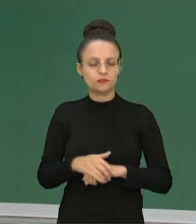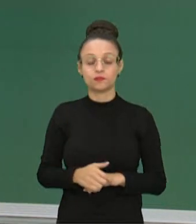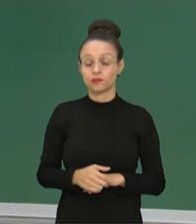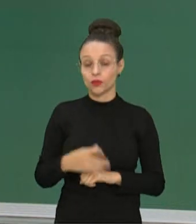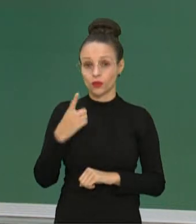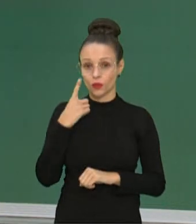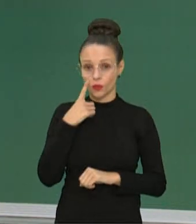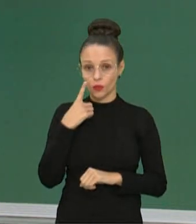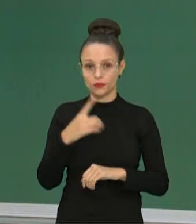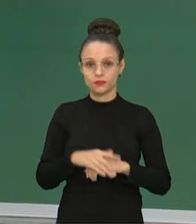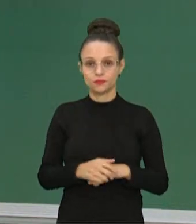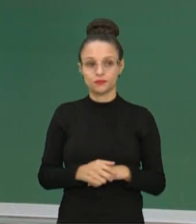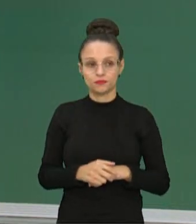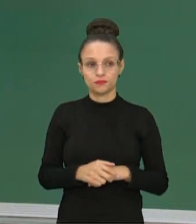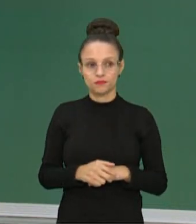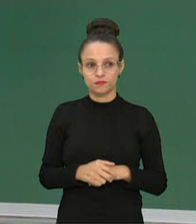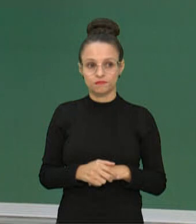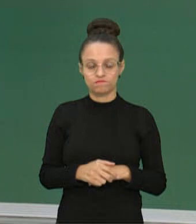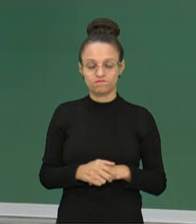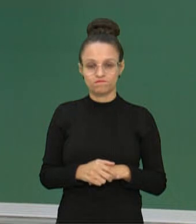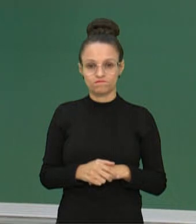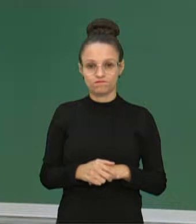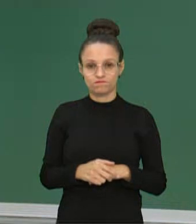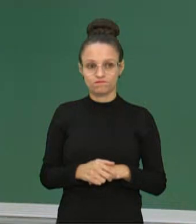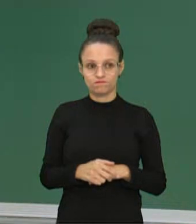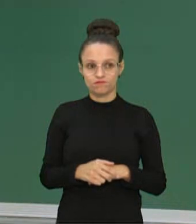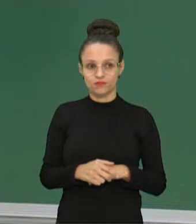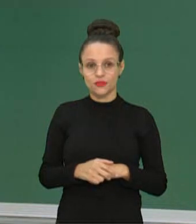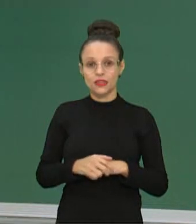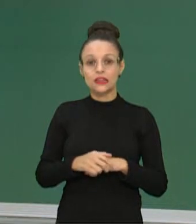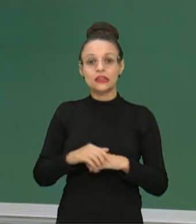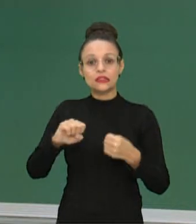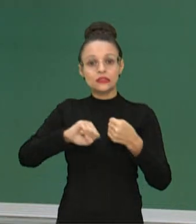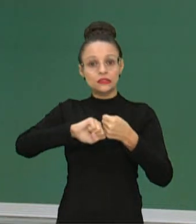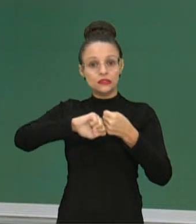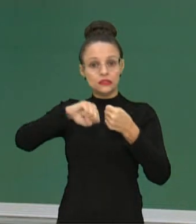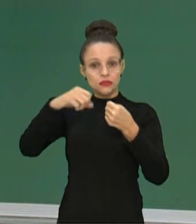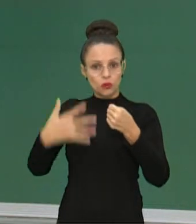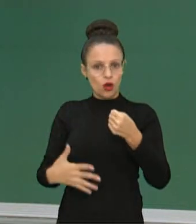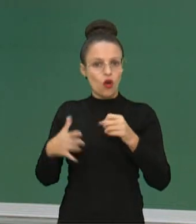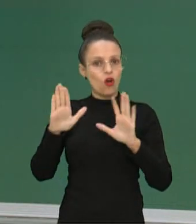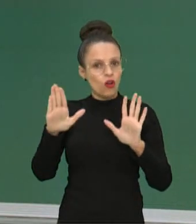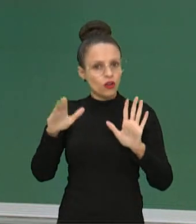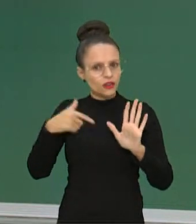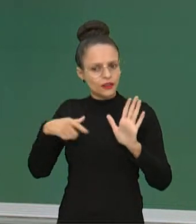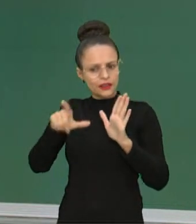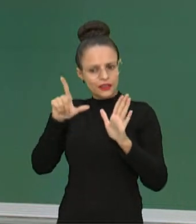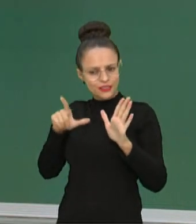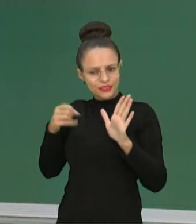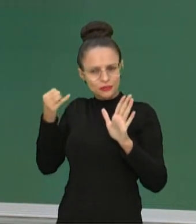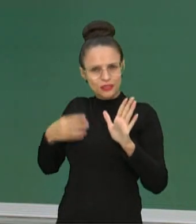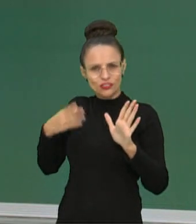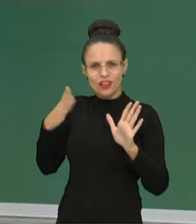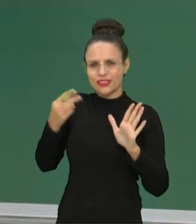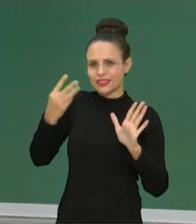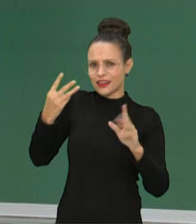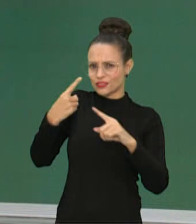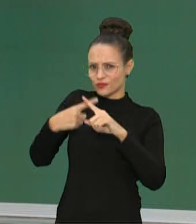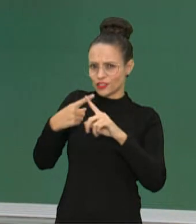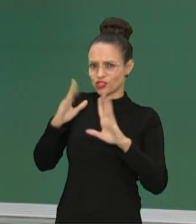só, pensa nessa ideia. A democratização, eu enfatizei isso já pela terceira ou quarta vez,